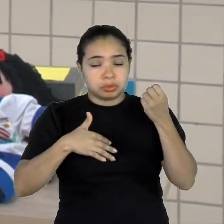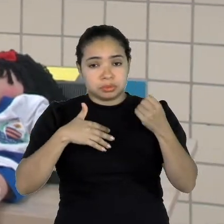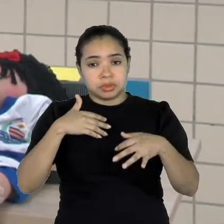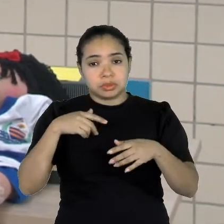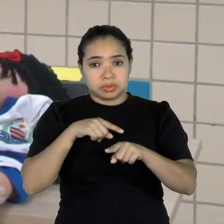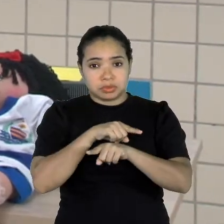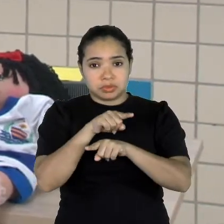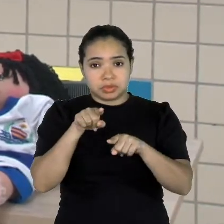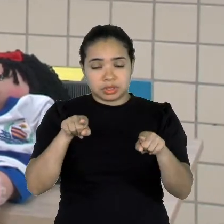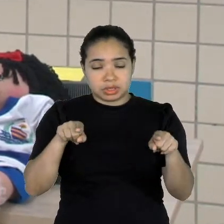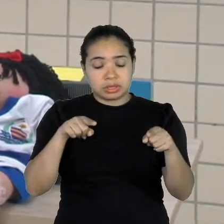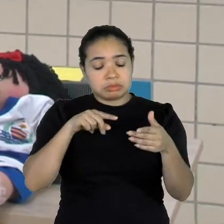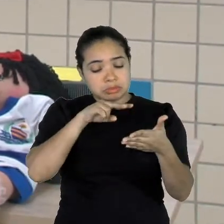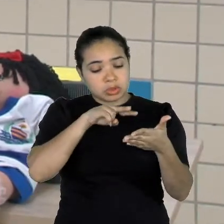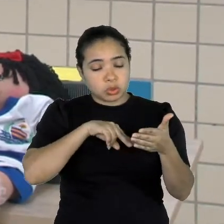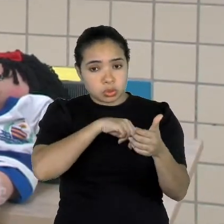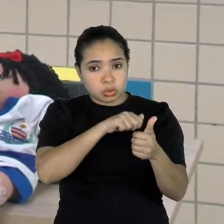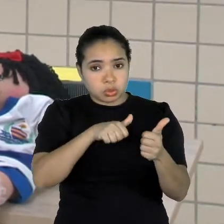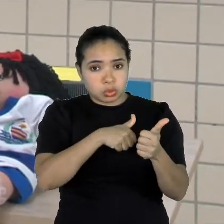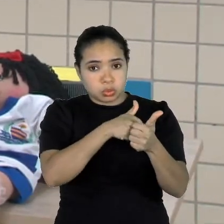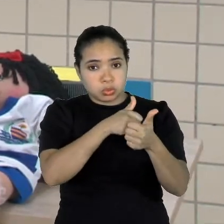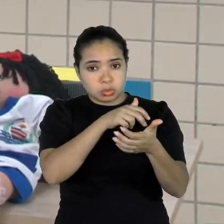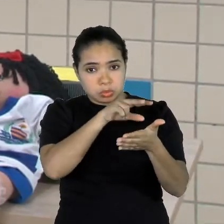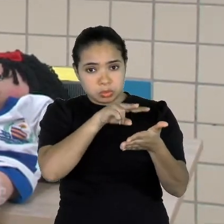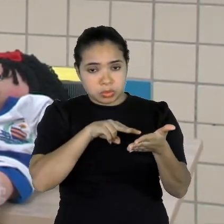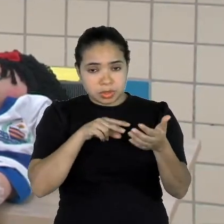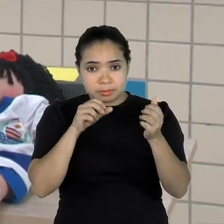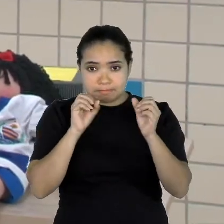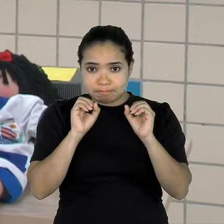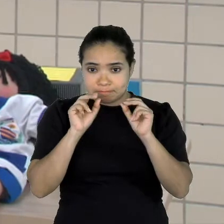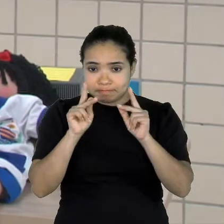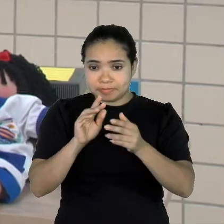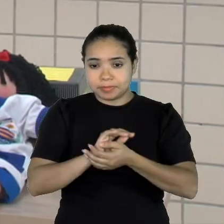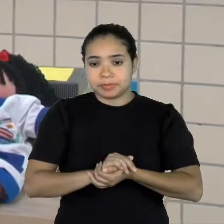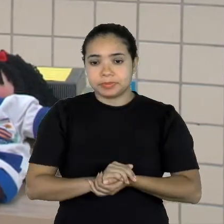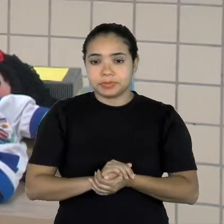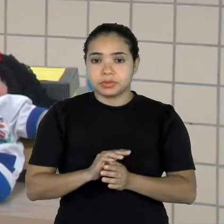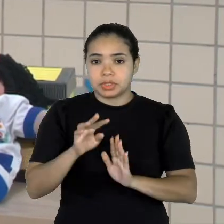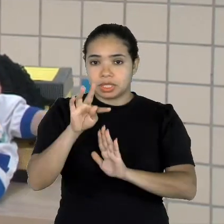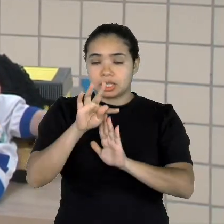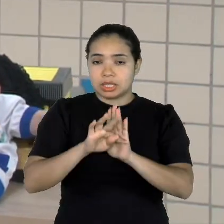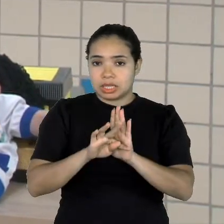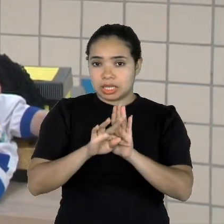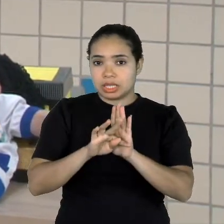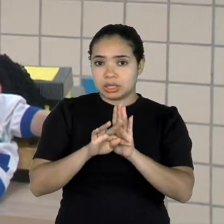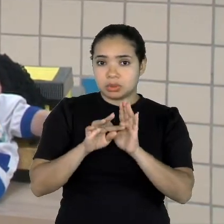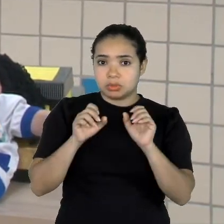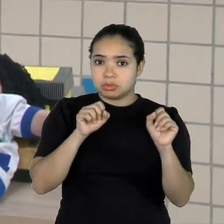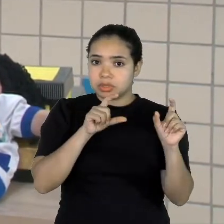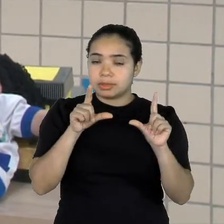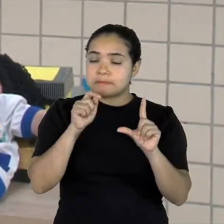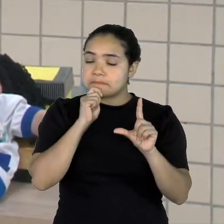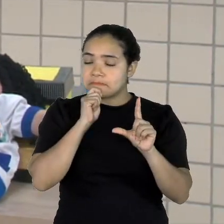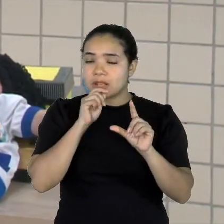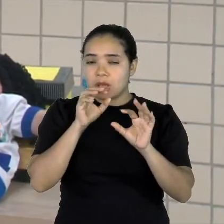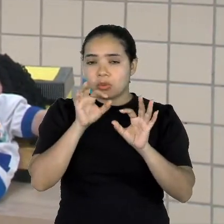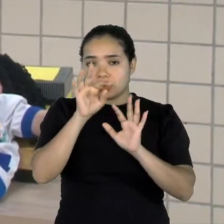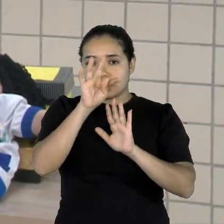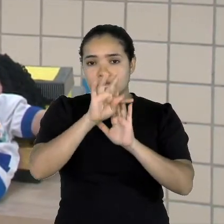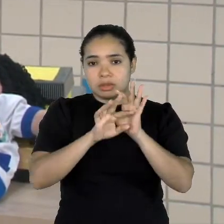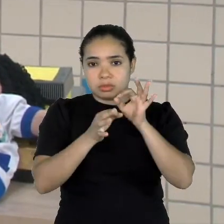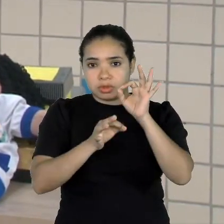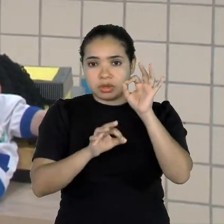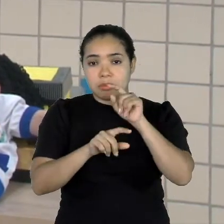comigo, certo? Eu não coloquei o texto na tela para vocês, é um texto maior, mas vocês